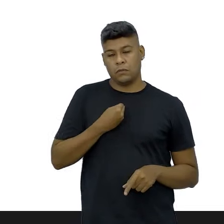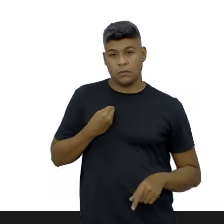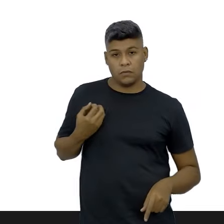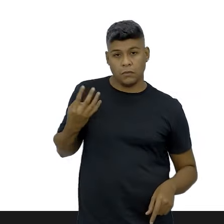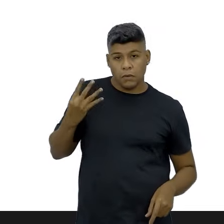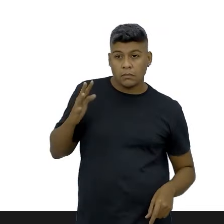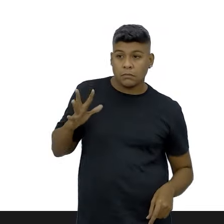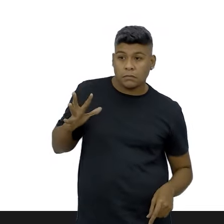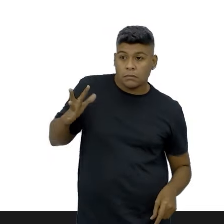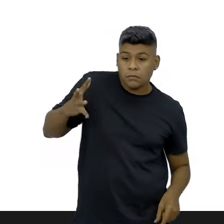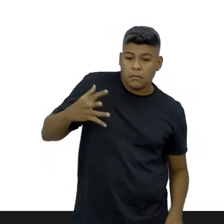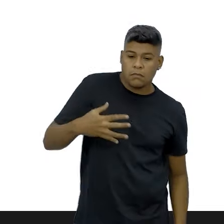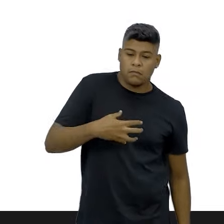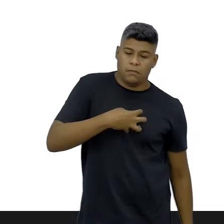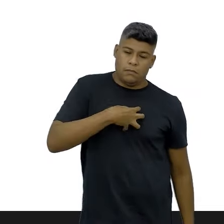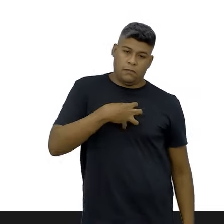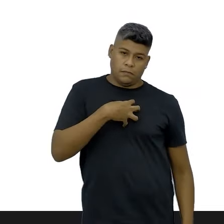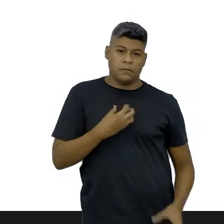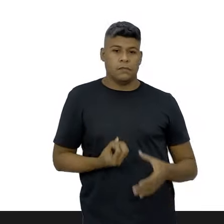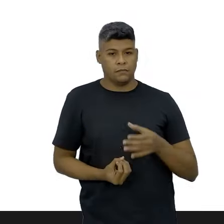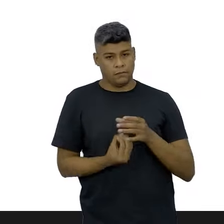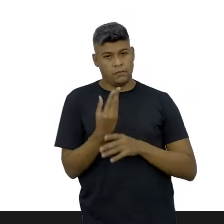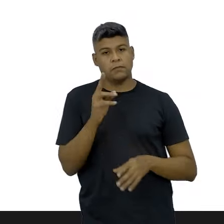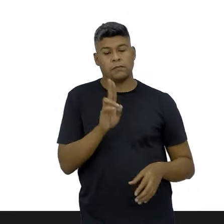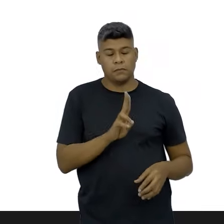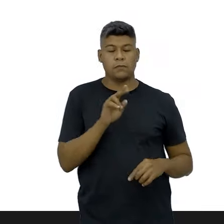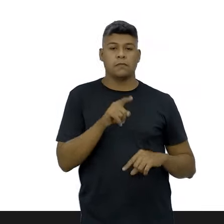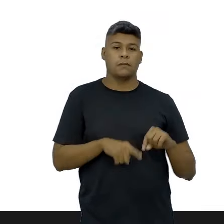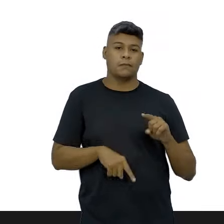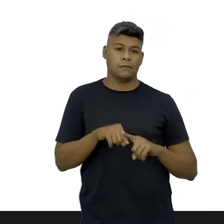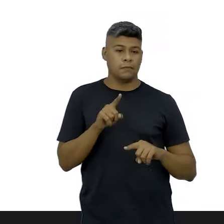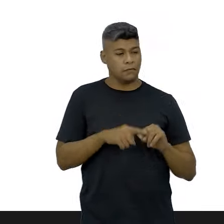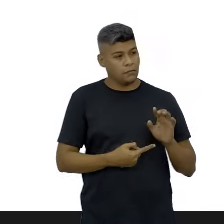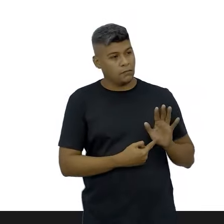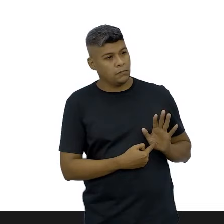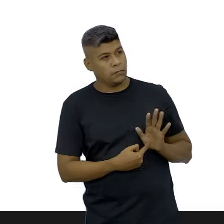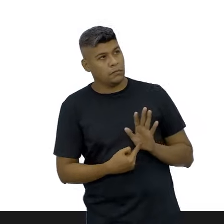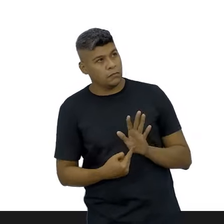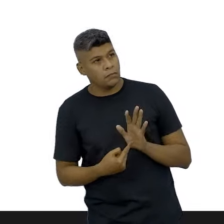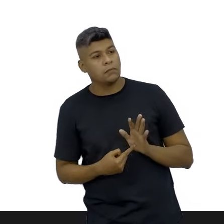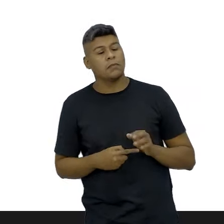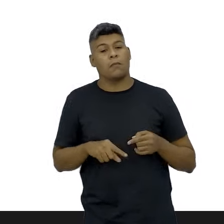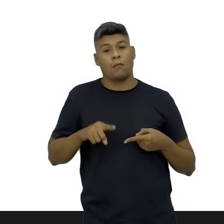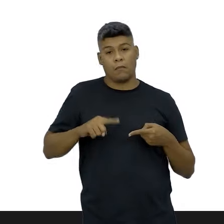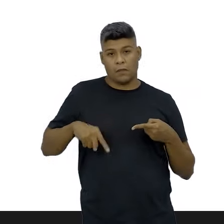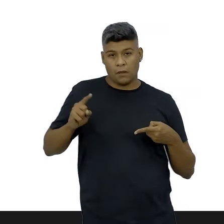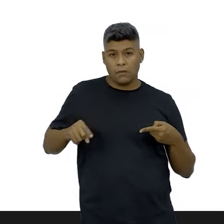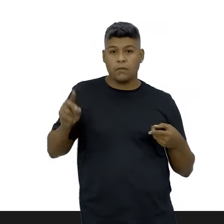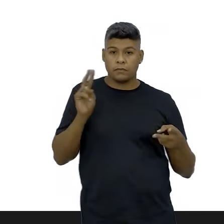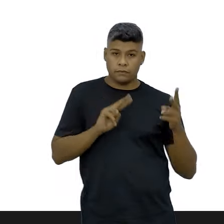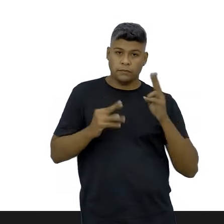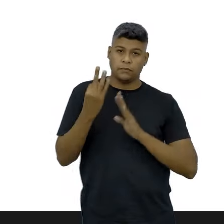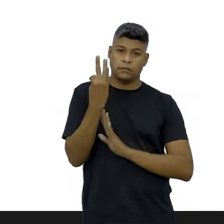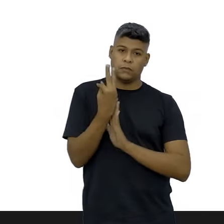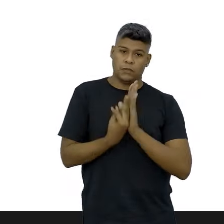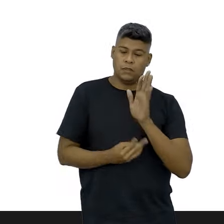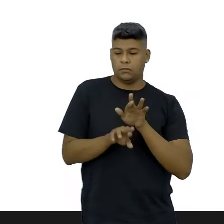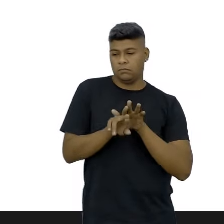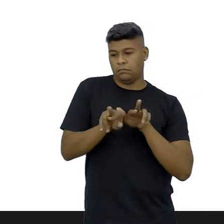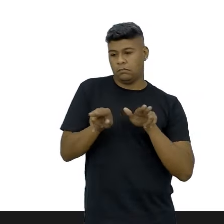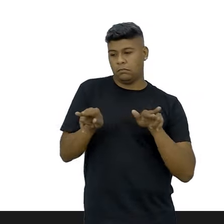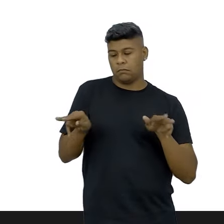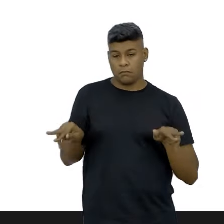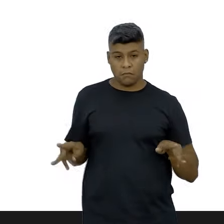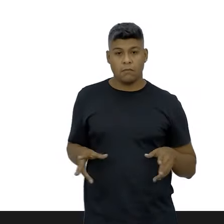o efeito de sentido produzido pelo uso de recursos expressivos, gráfico-visuais em textos